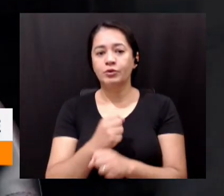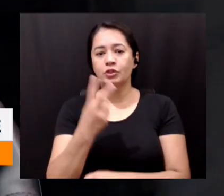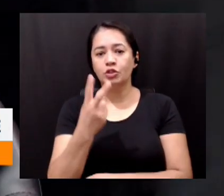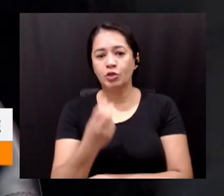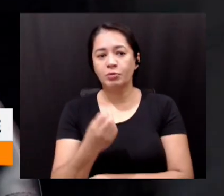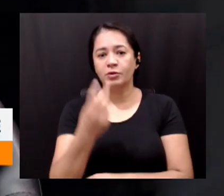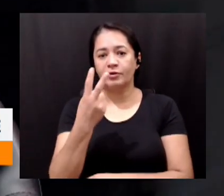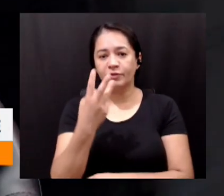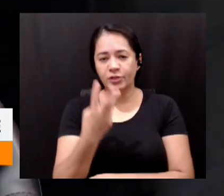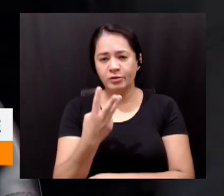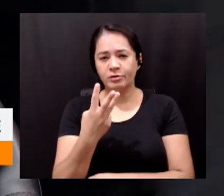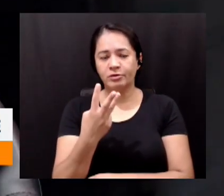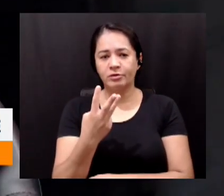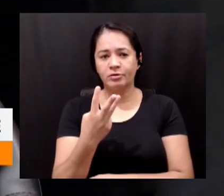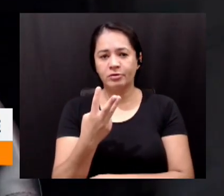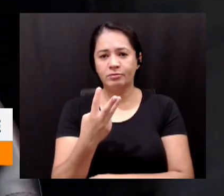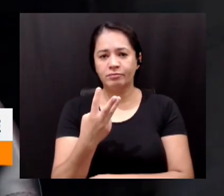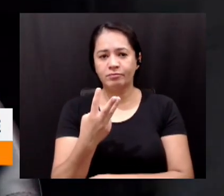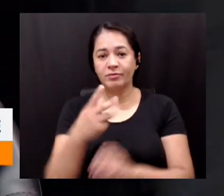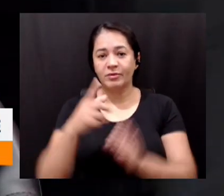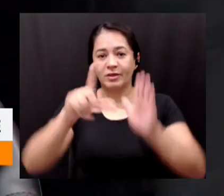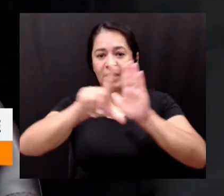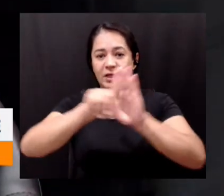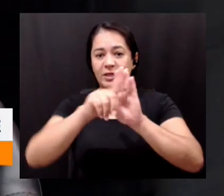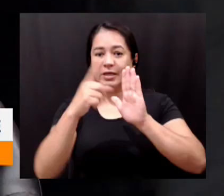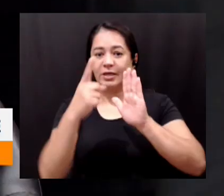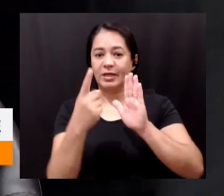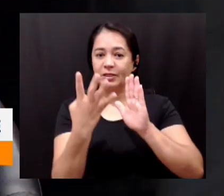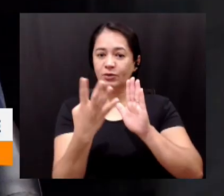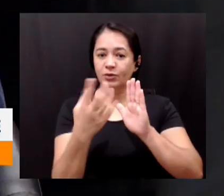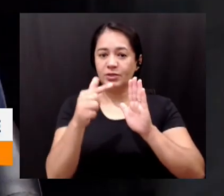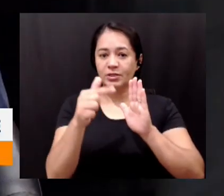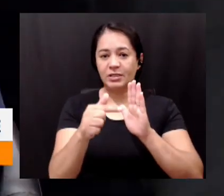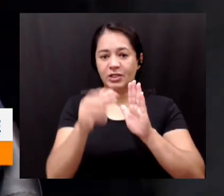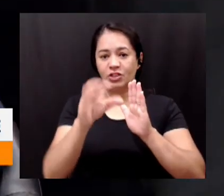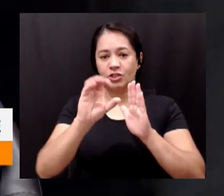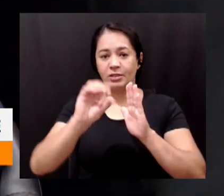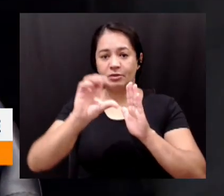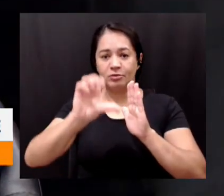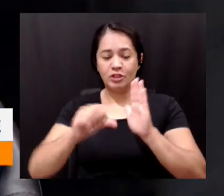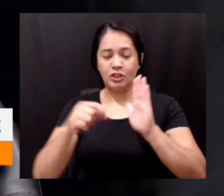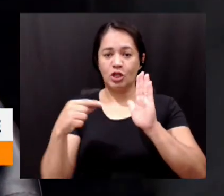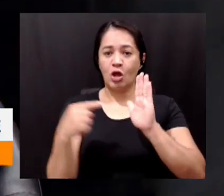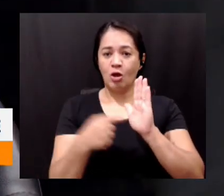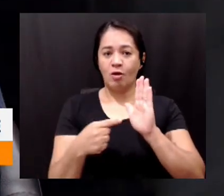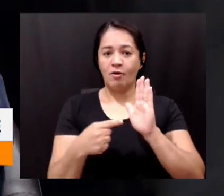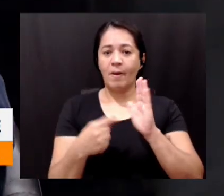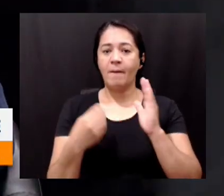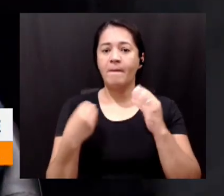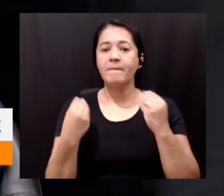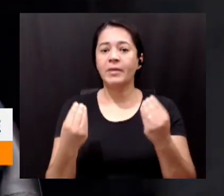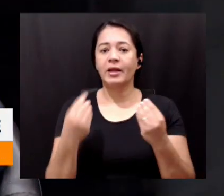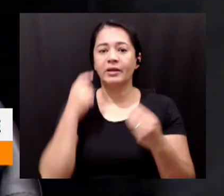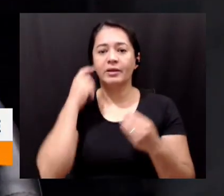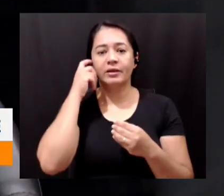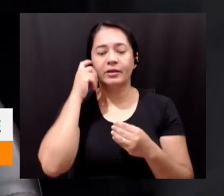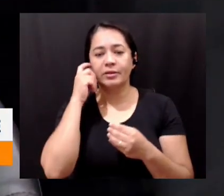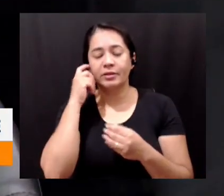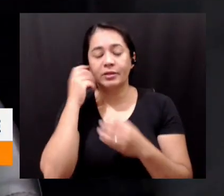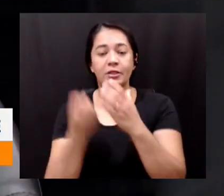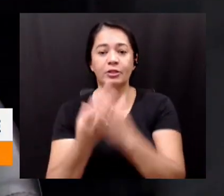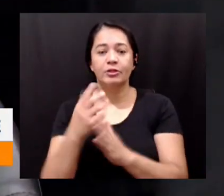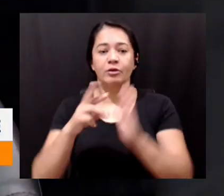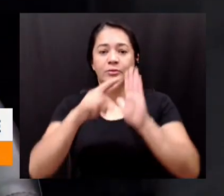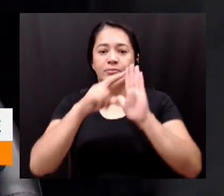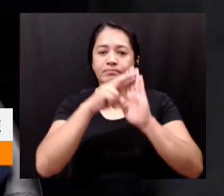essa lei 14.709, ela trouxe ela veio para normatizar efetivamente todas essas situações, inclusive